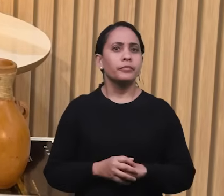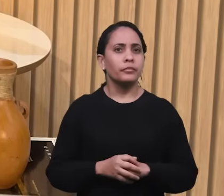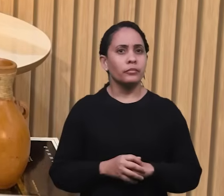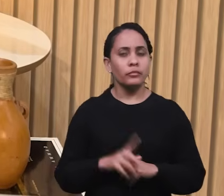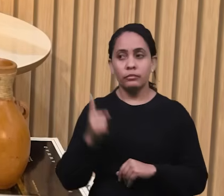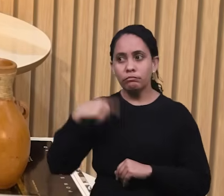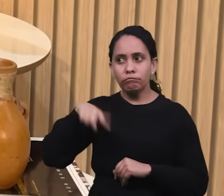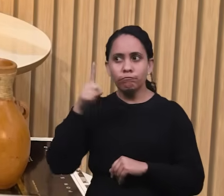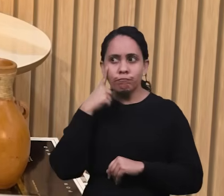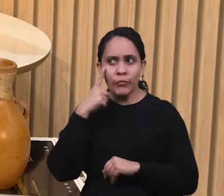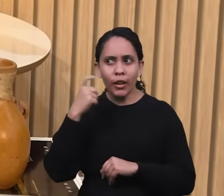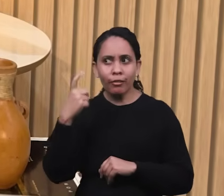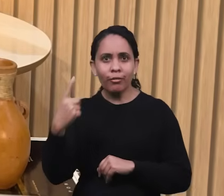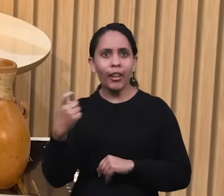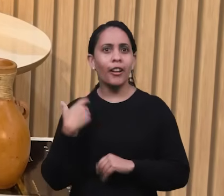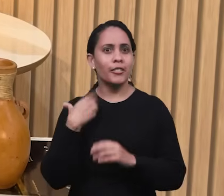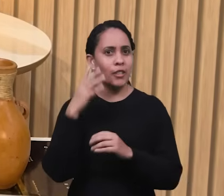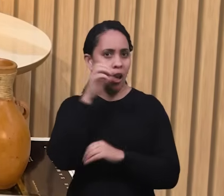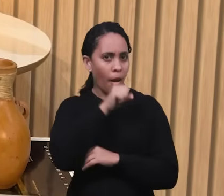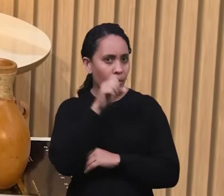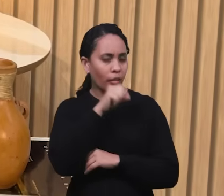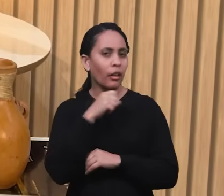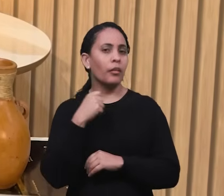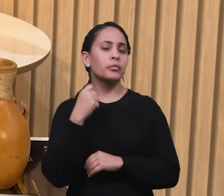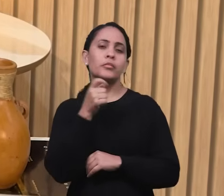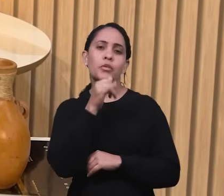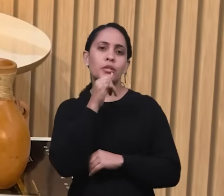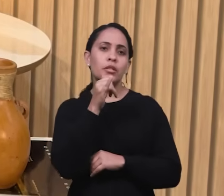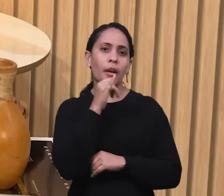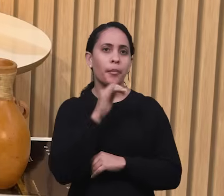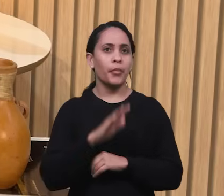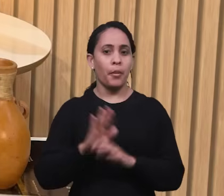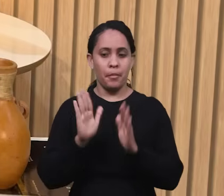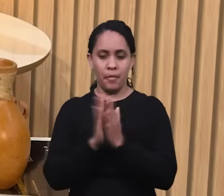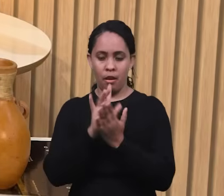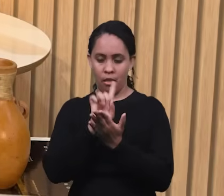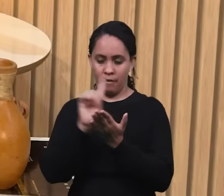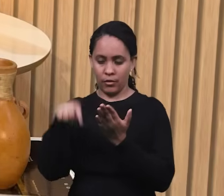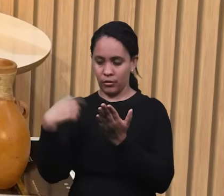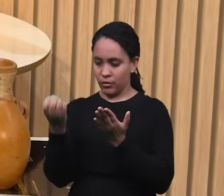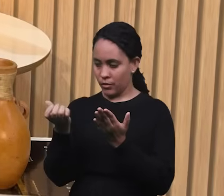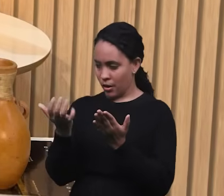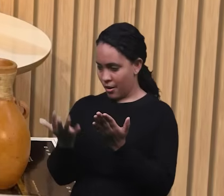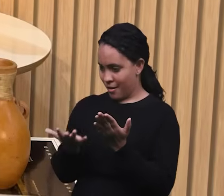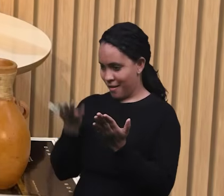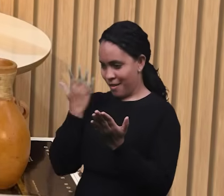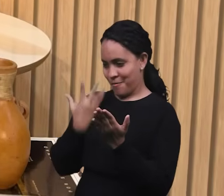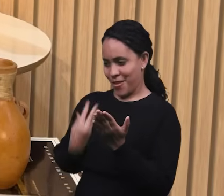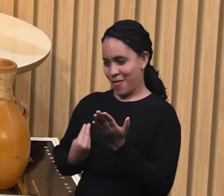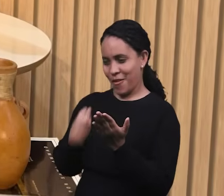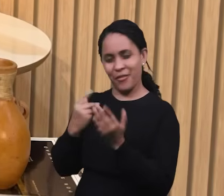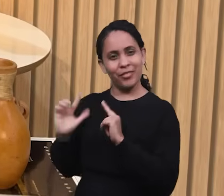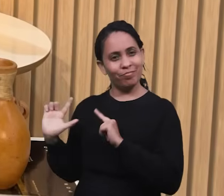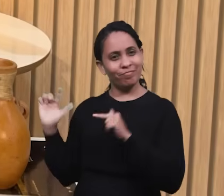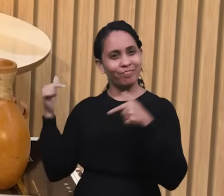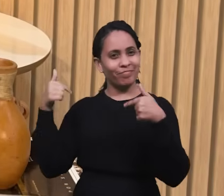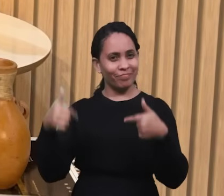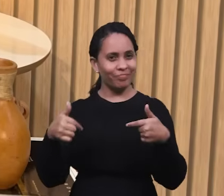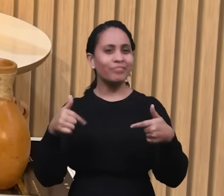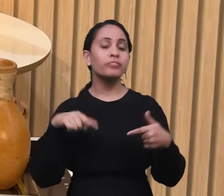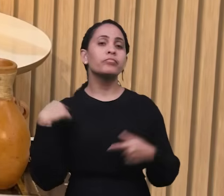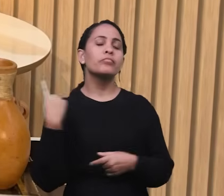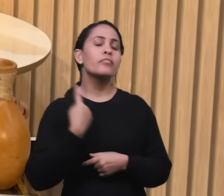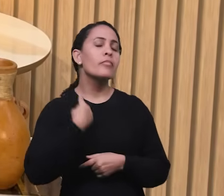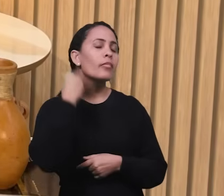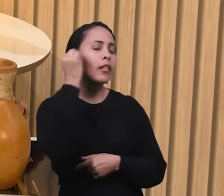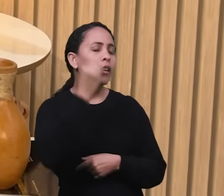chamaram a atenção deles, como, por exemplo, Bíblia, palavra revelada, a palavra viva, a nossa